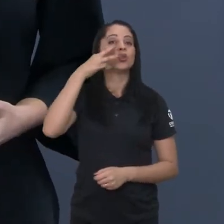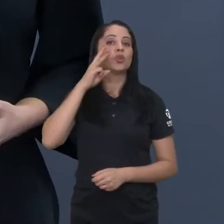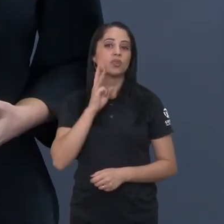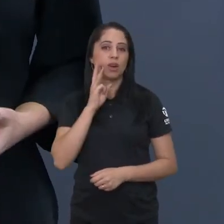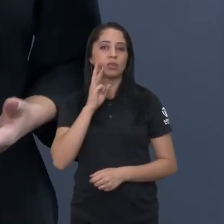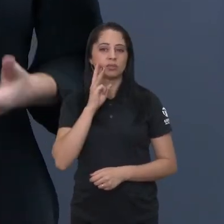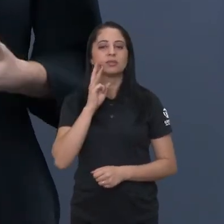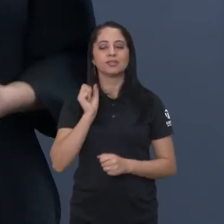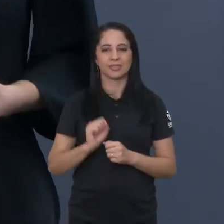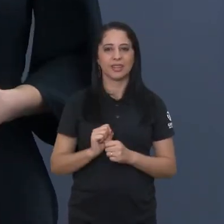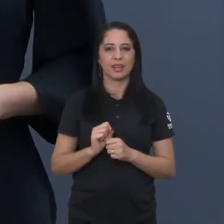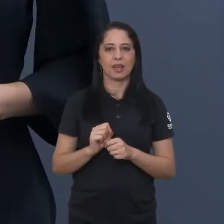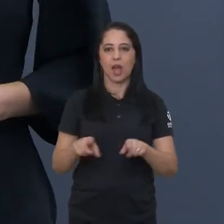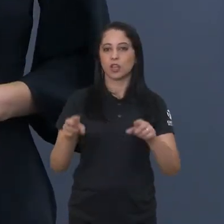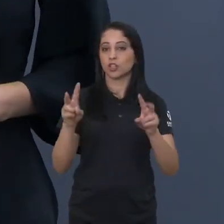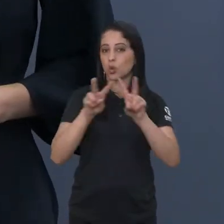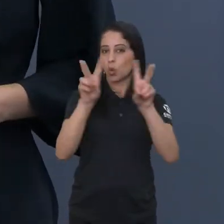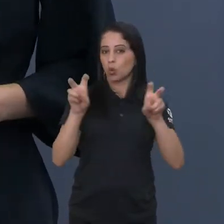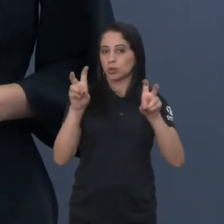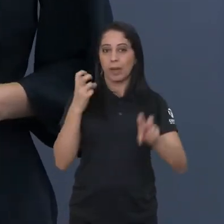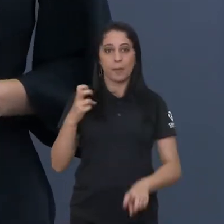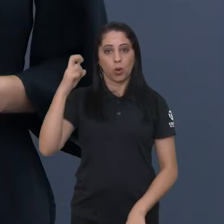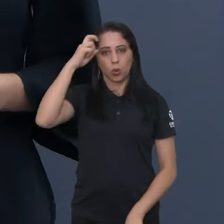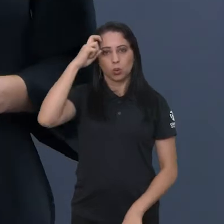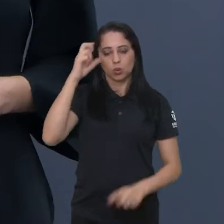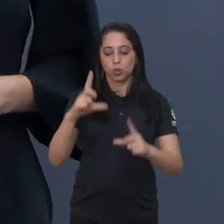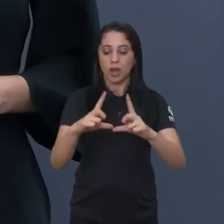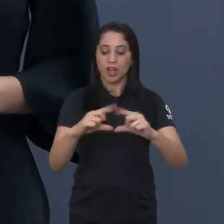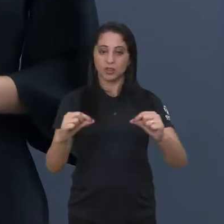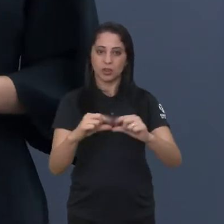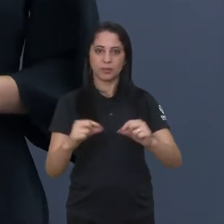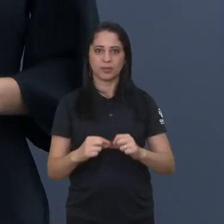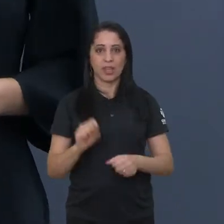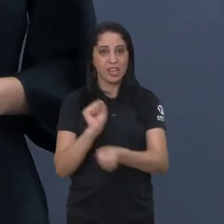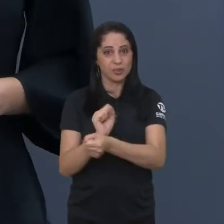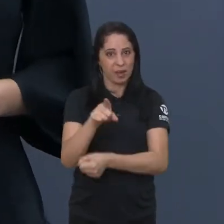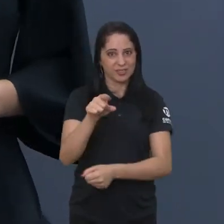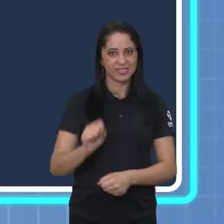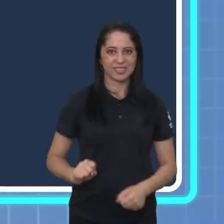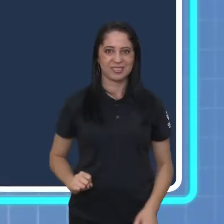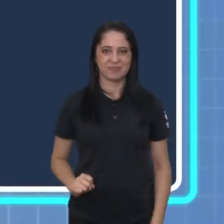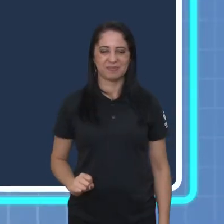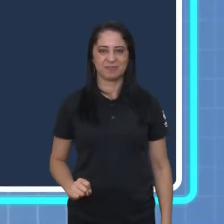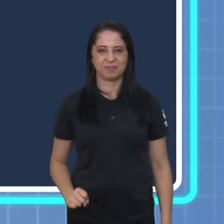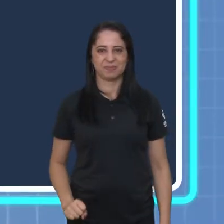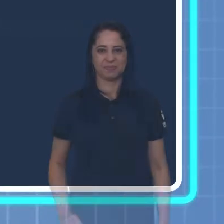que remetem à cultura japonesa em São José. Não sai daí que a gente volta já já.